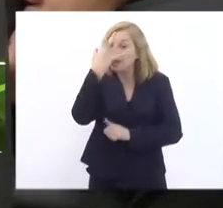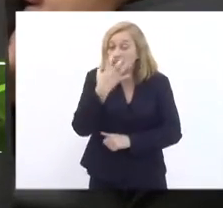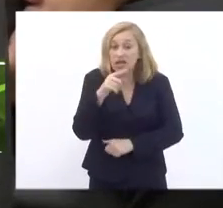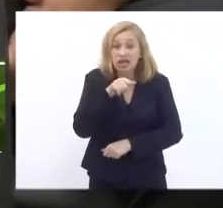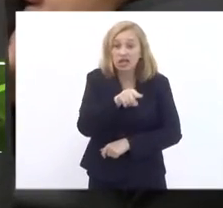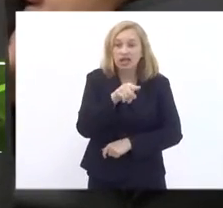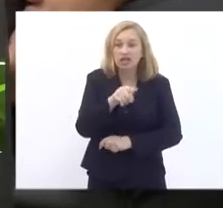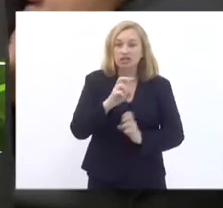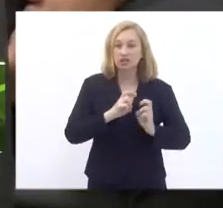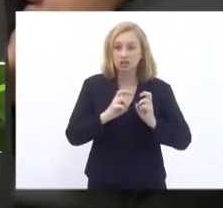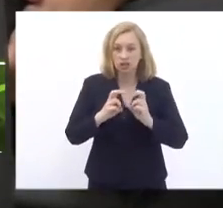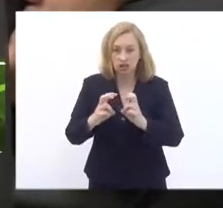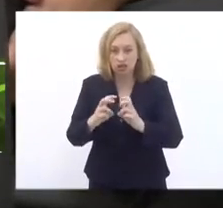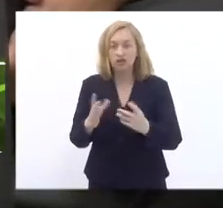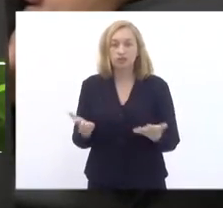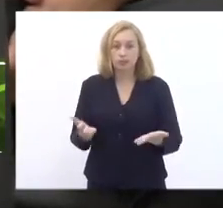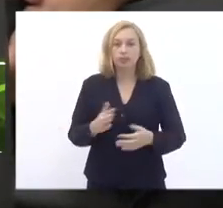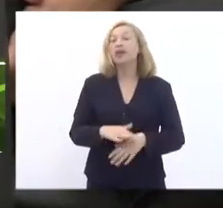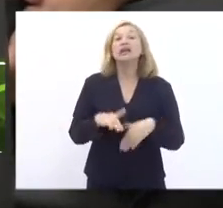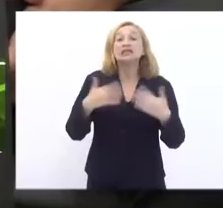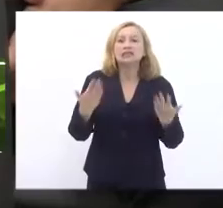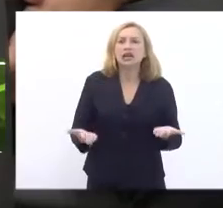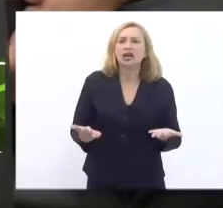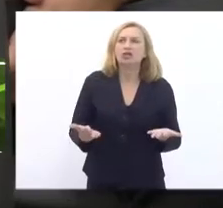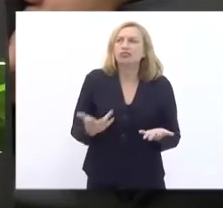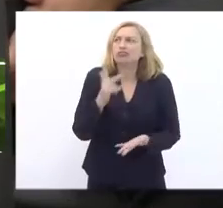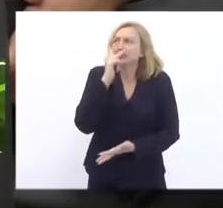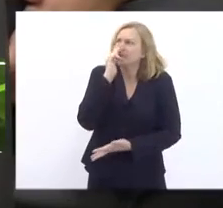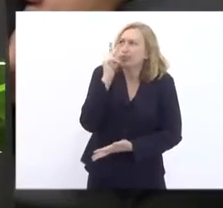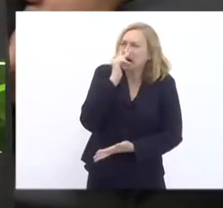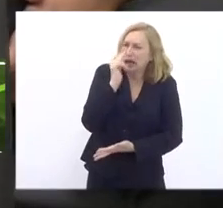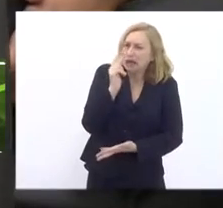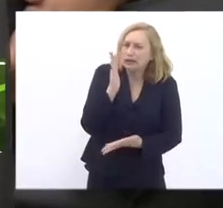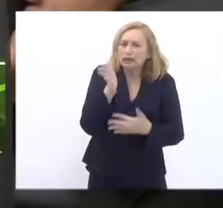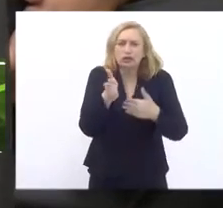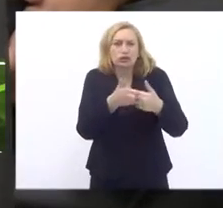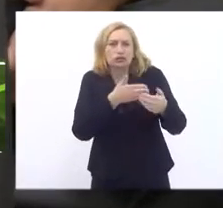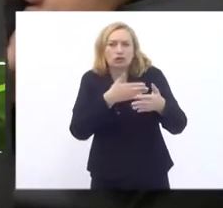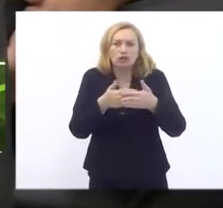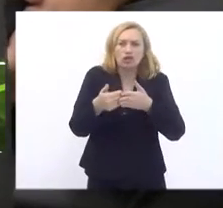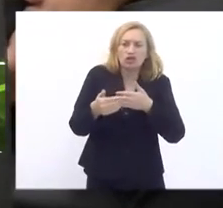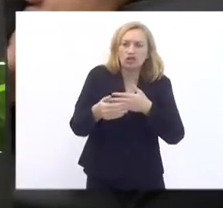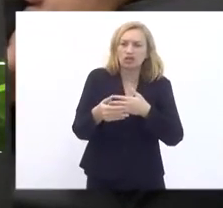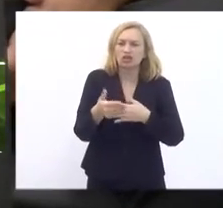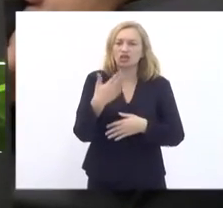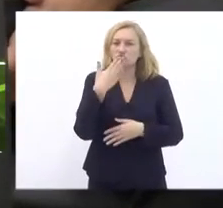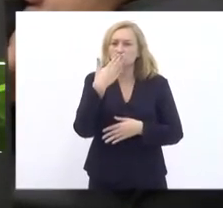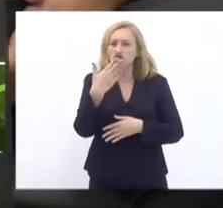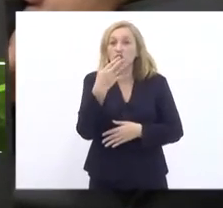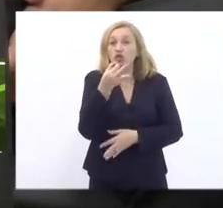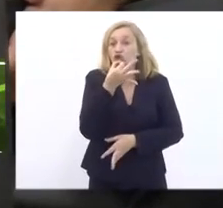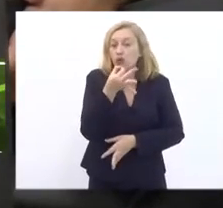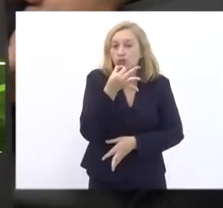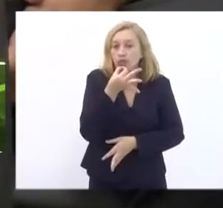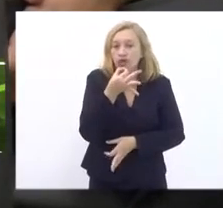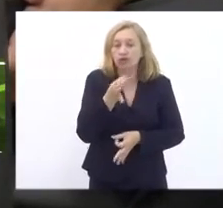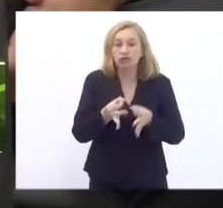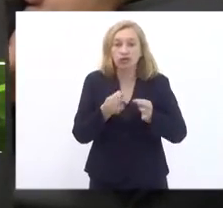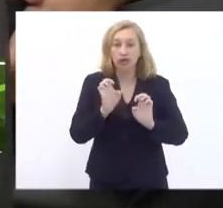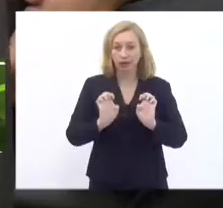ali com os trens. Então, não me parece que há qualquer tipo de justificativa